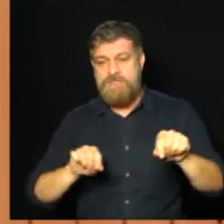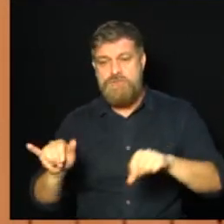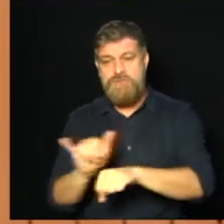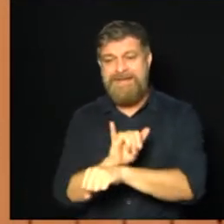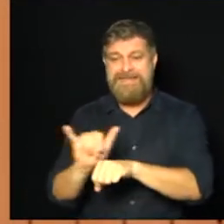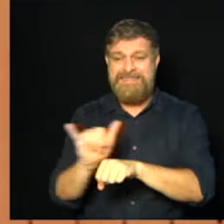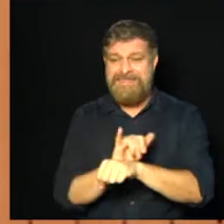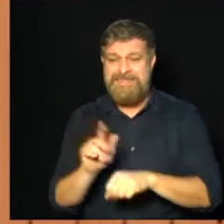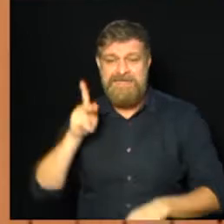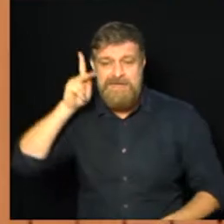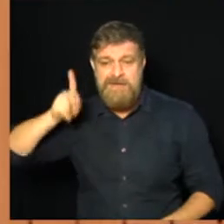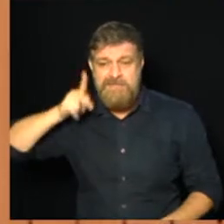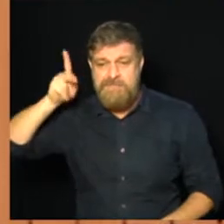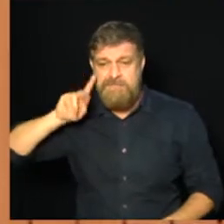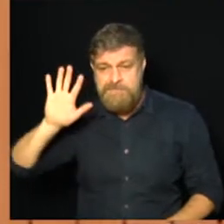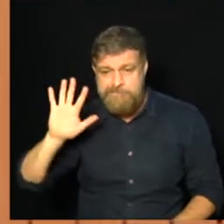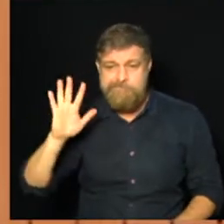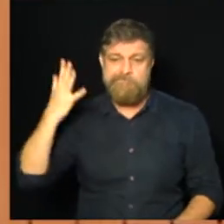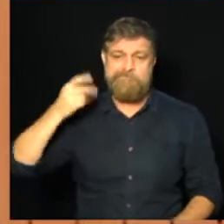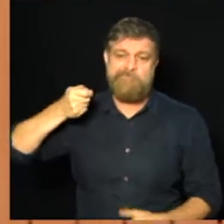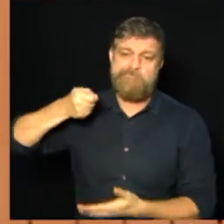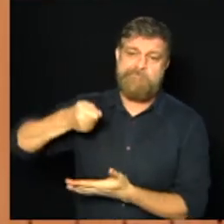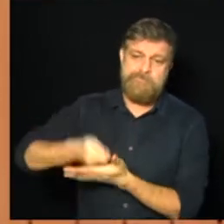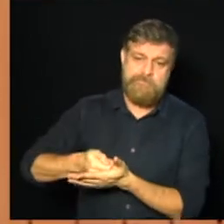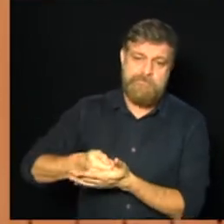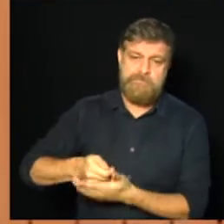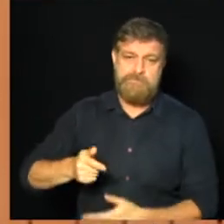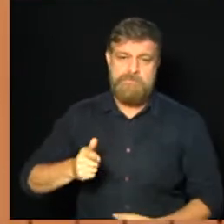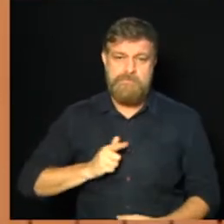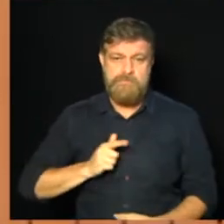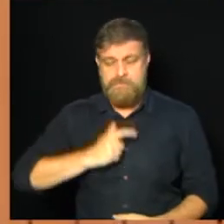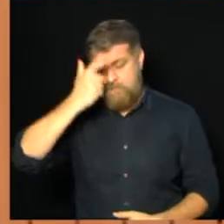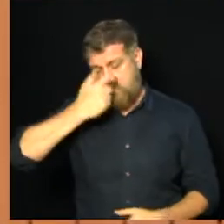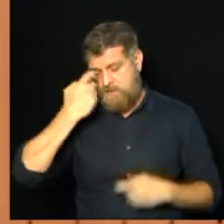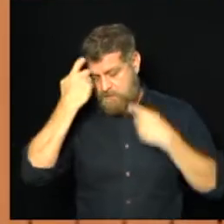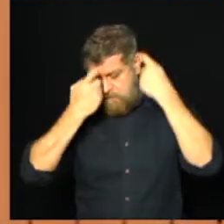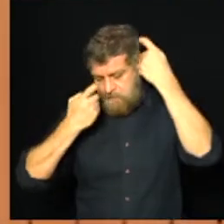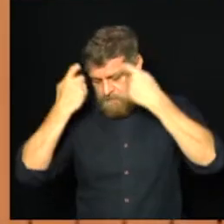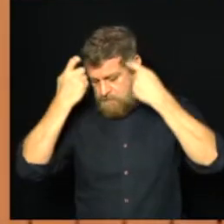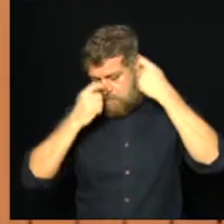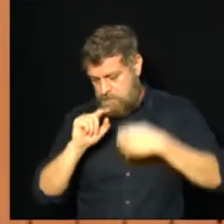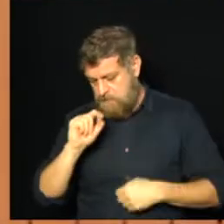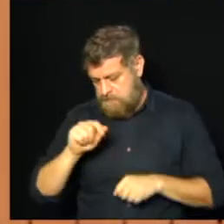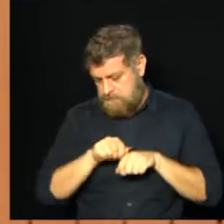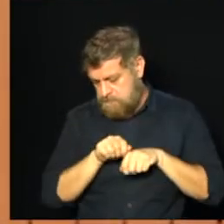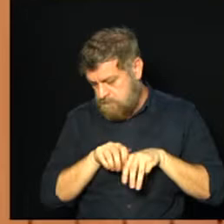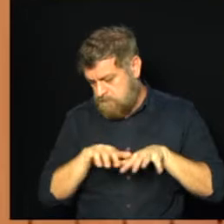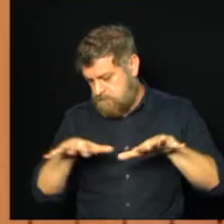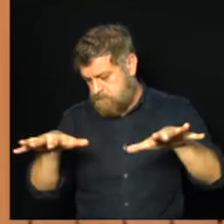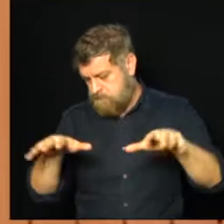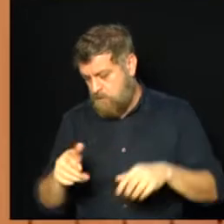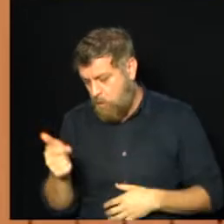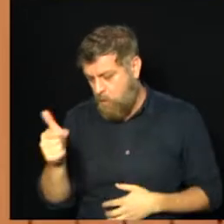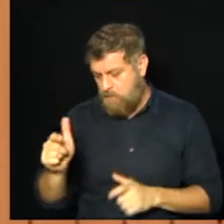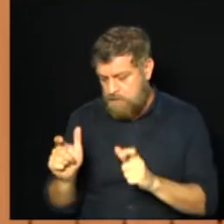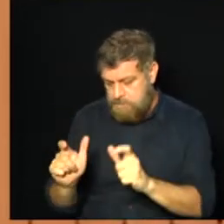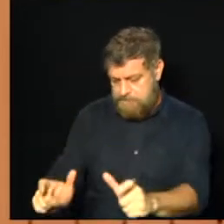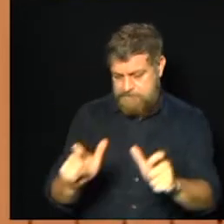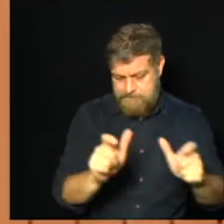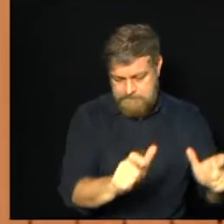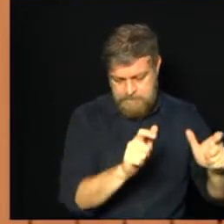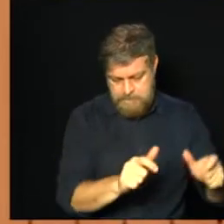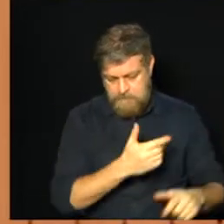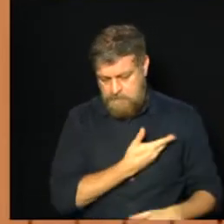sendo feitas do modelo que está sendo adotado, e me preocupa muito que isso se generalize para outros